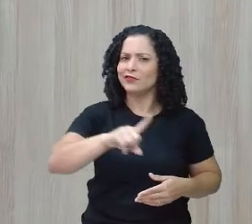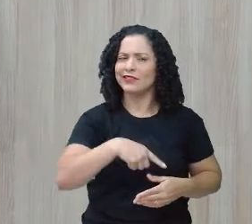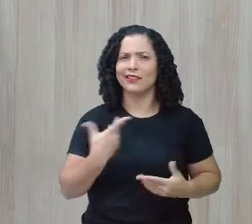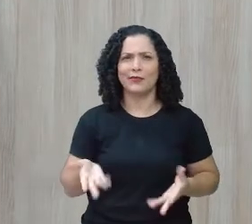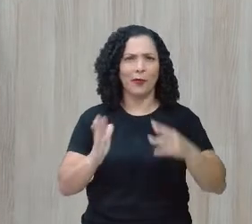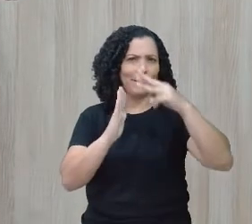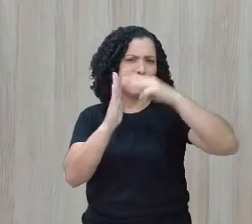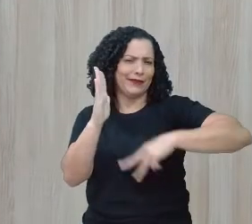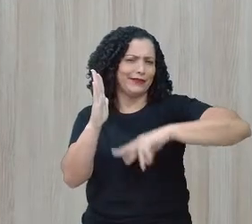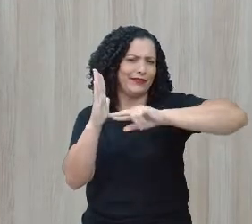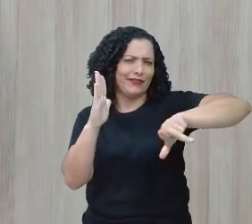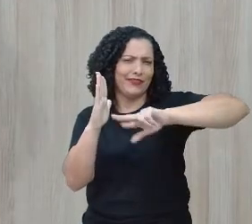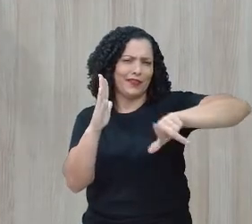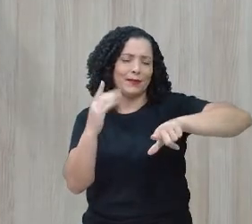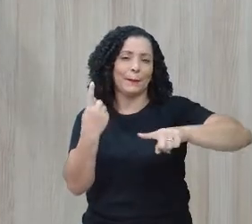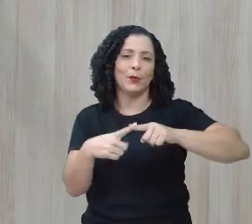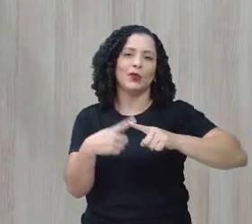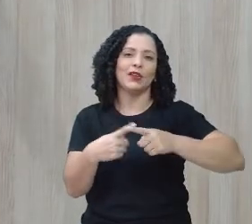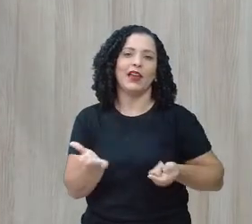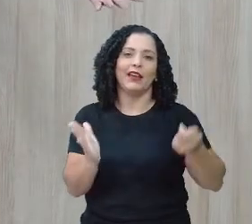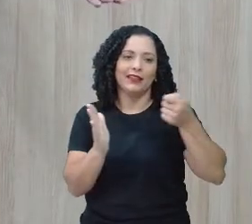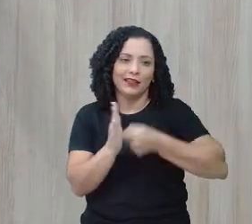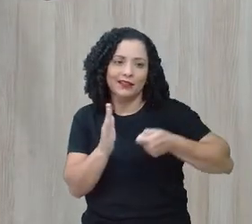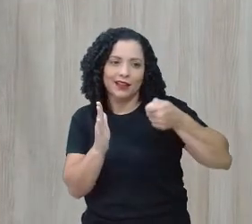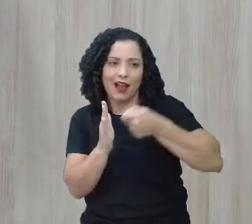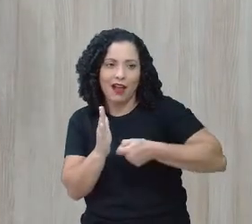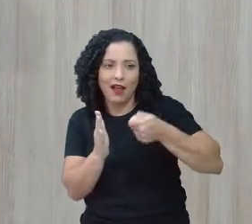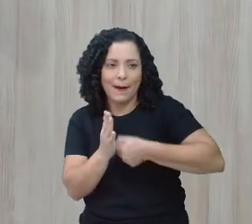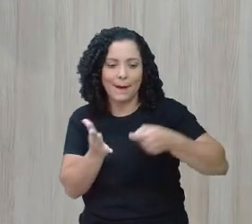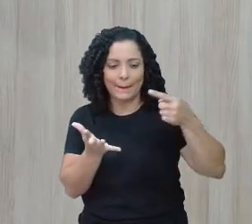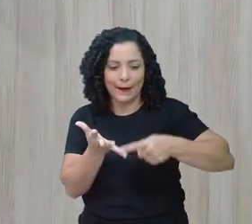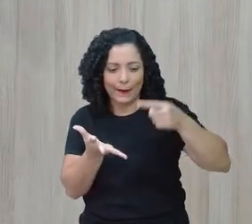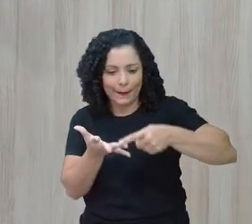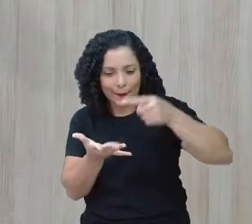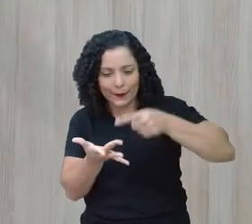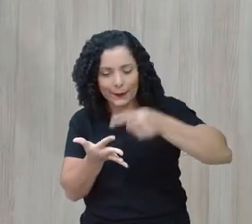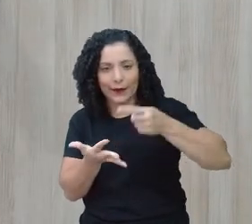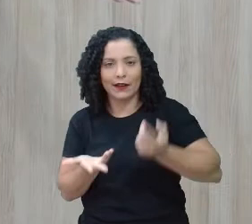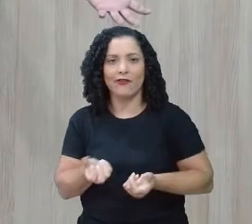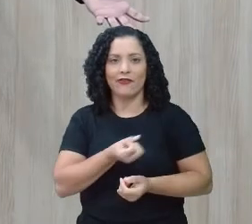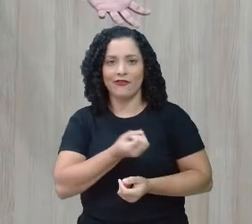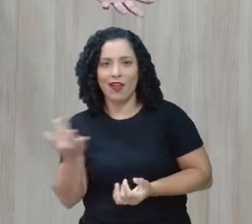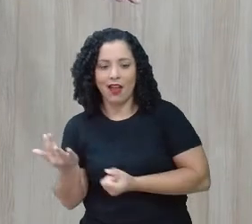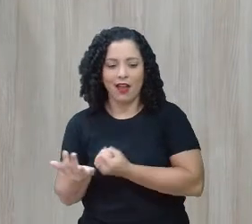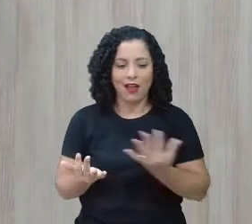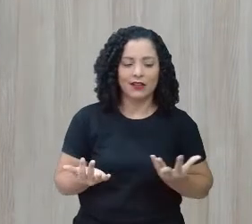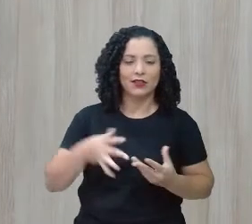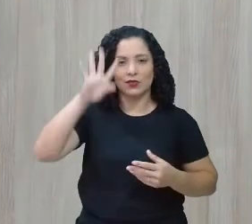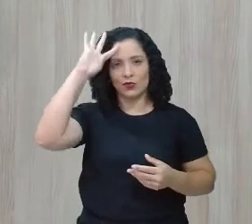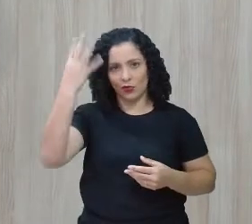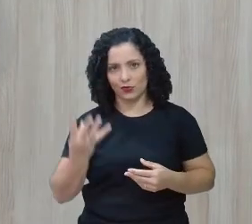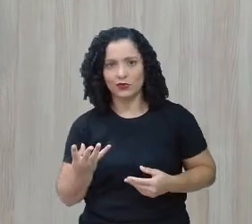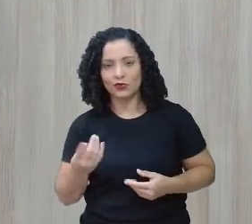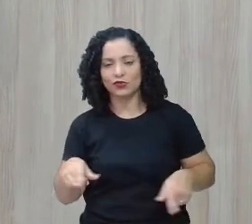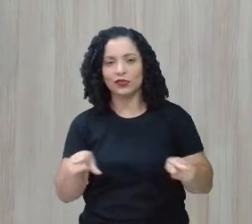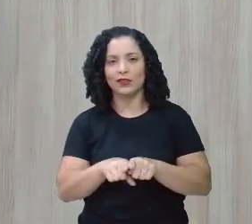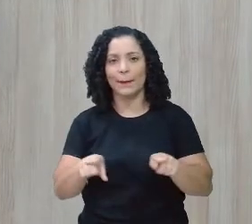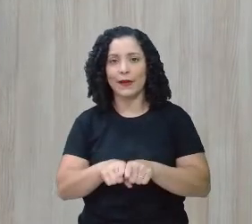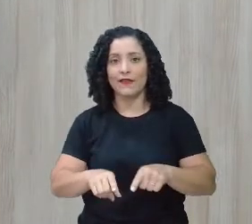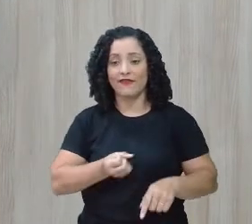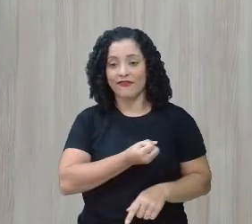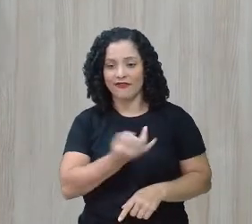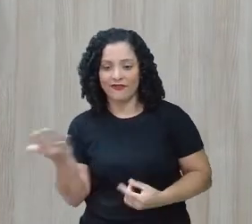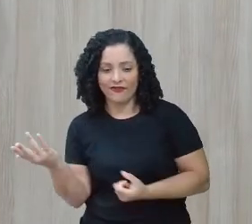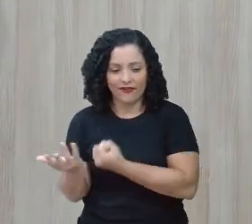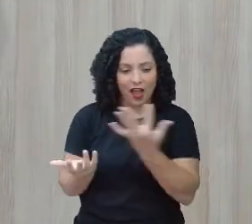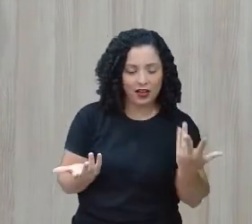isso de método, a gente fez por tentativa, certo? Encontramos várias soluções para uma equação e encontramos várias soluções